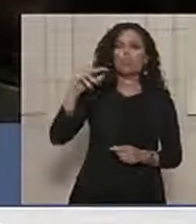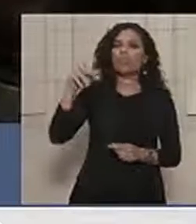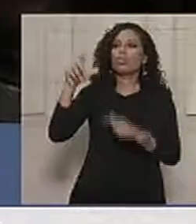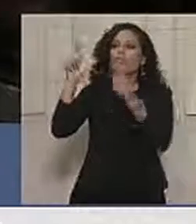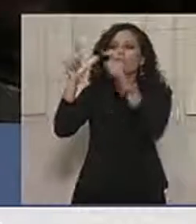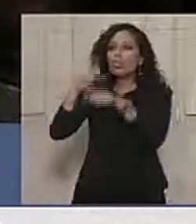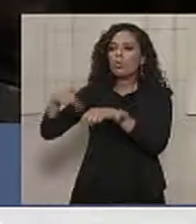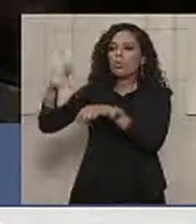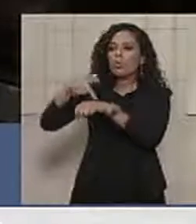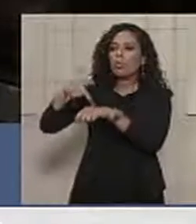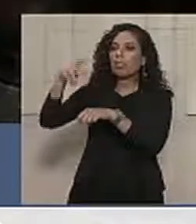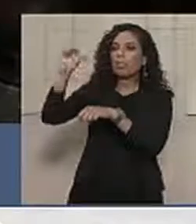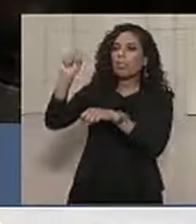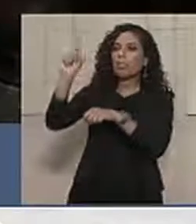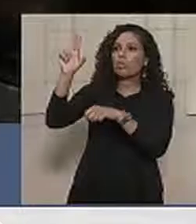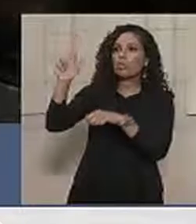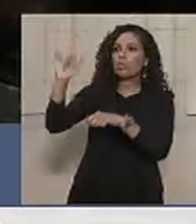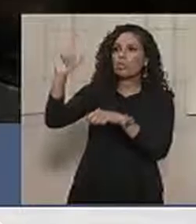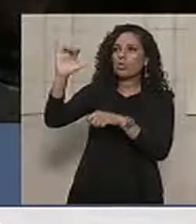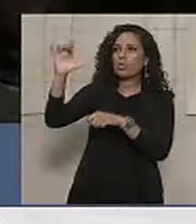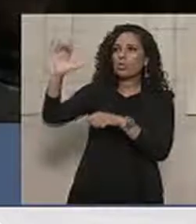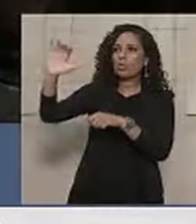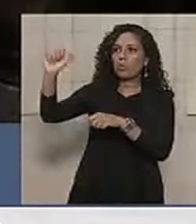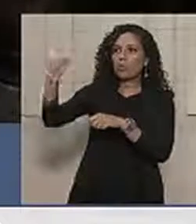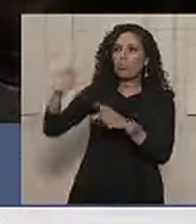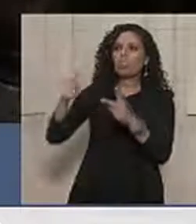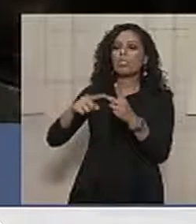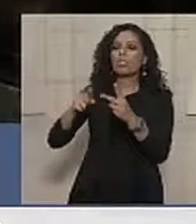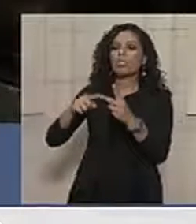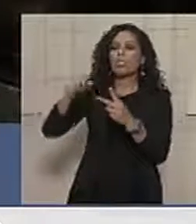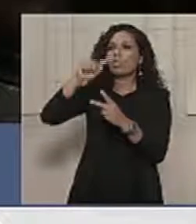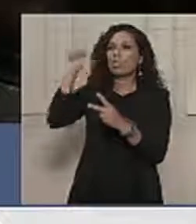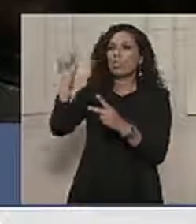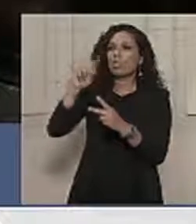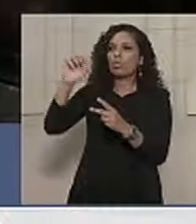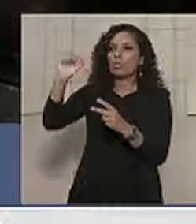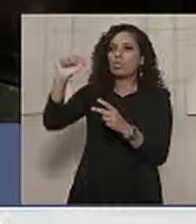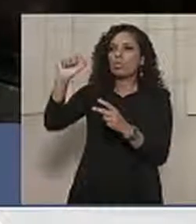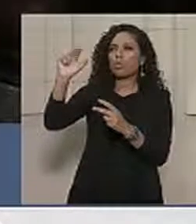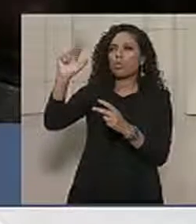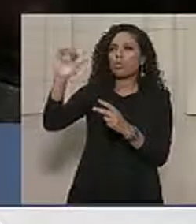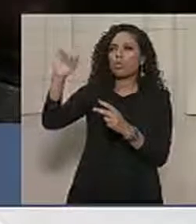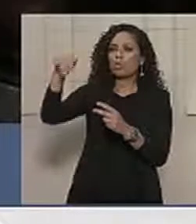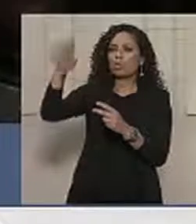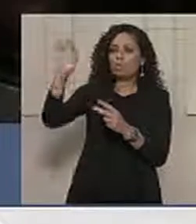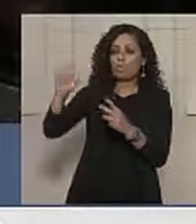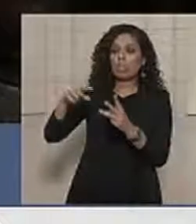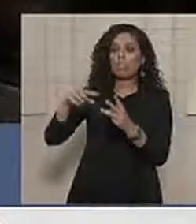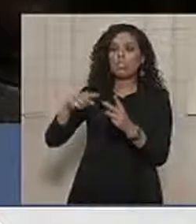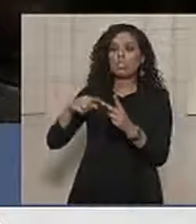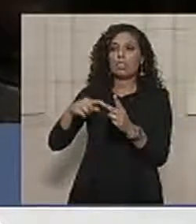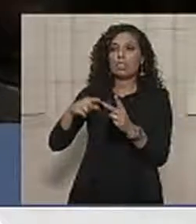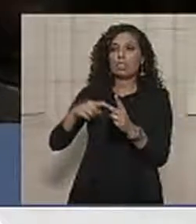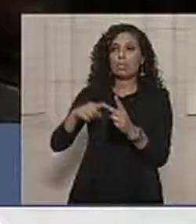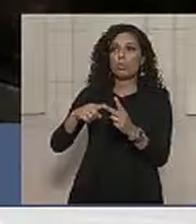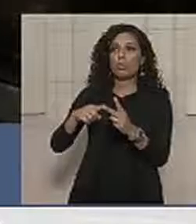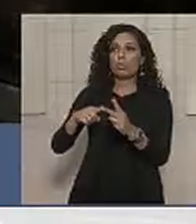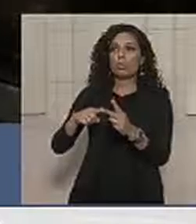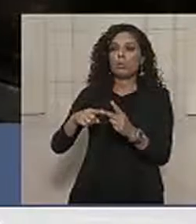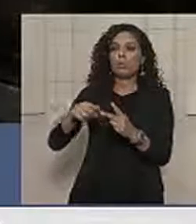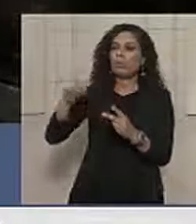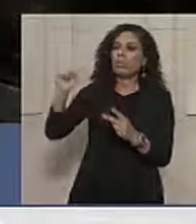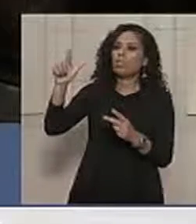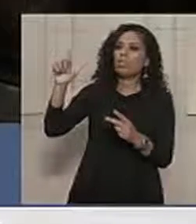Suíça, também em Zurique e na Universidade Livre em Berlim. Estive